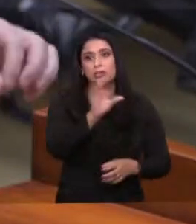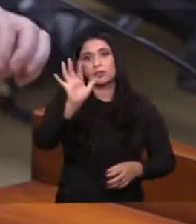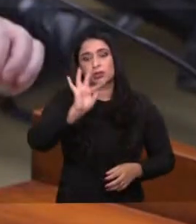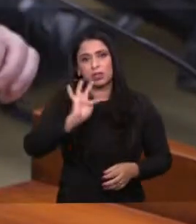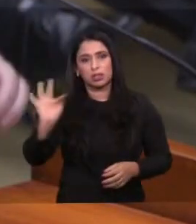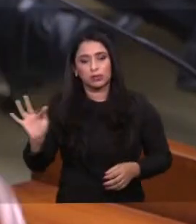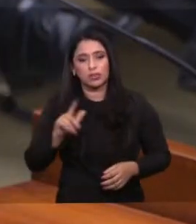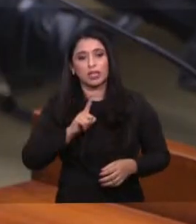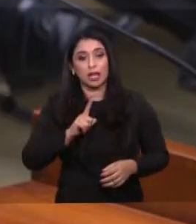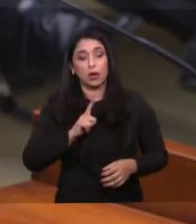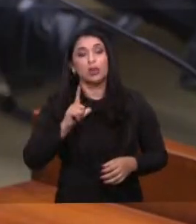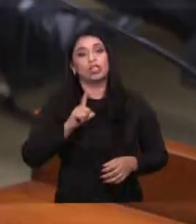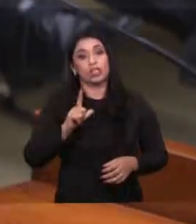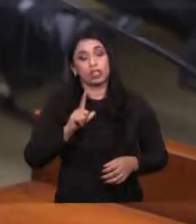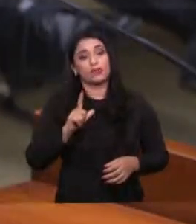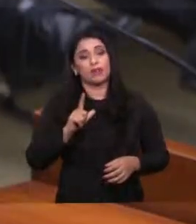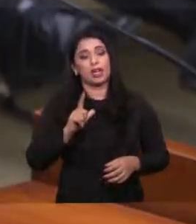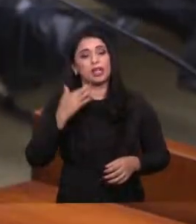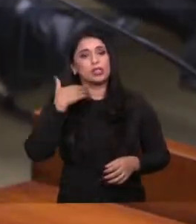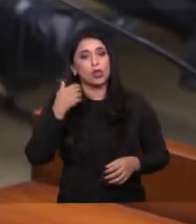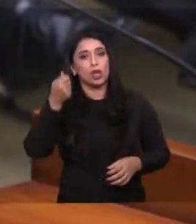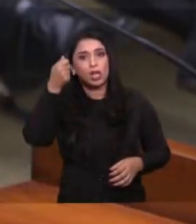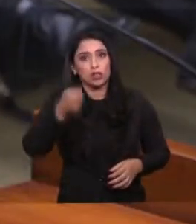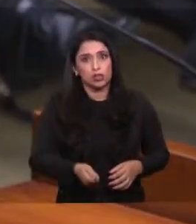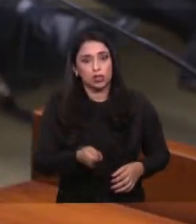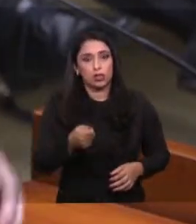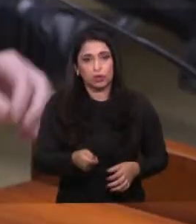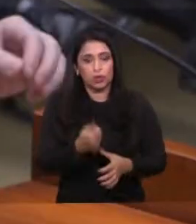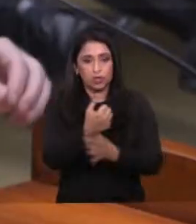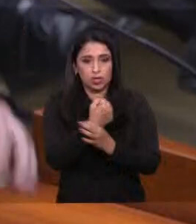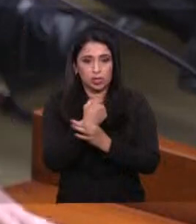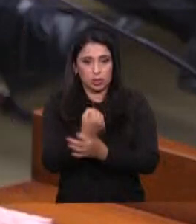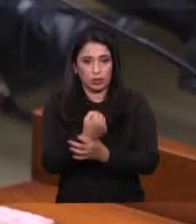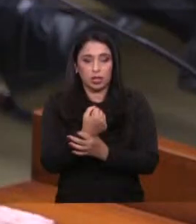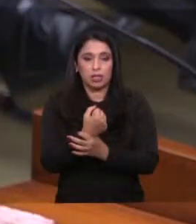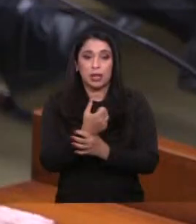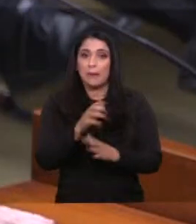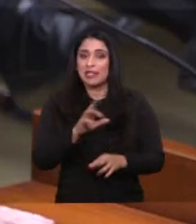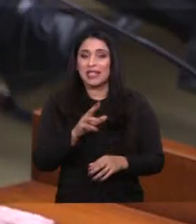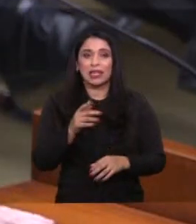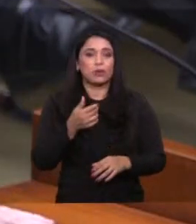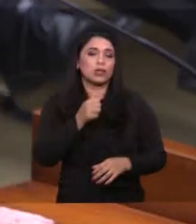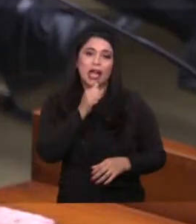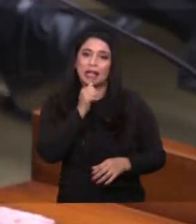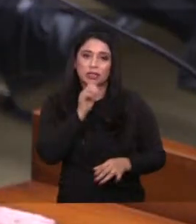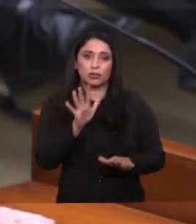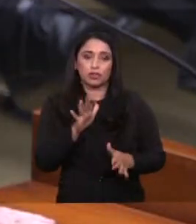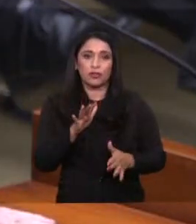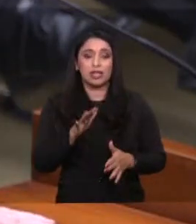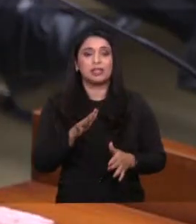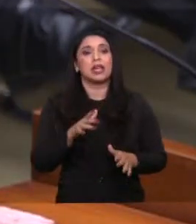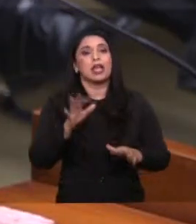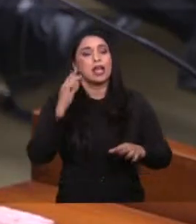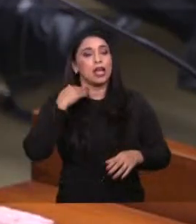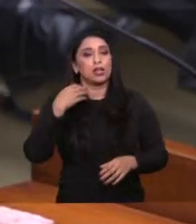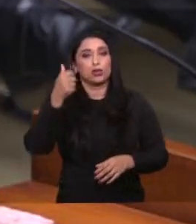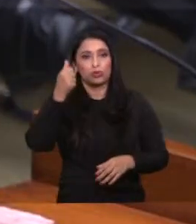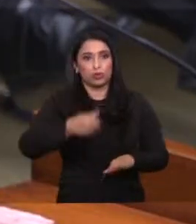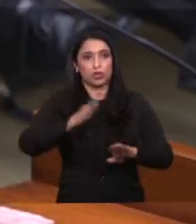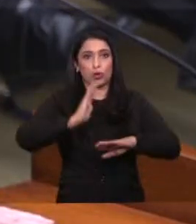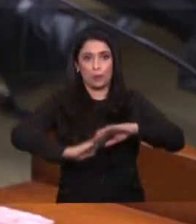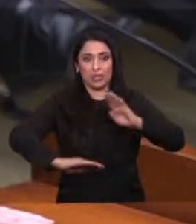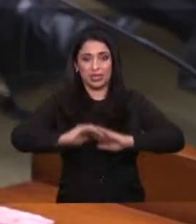implementarem tais juizados e, enquanto não estruturados, caberia aos juízes das varas criminais exercer tal